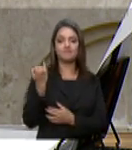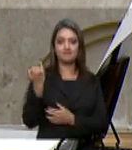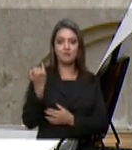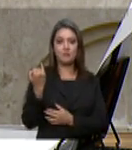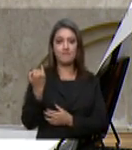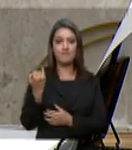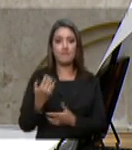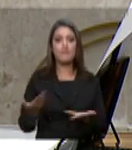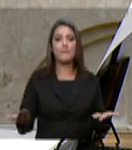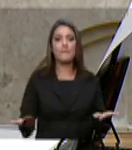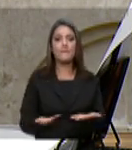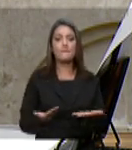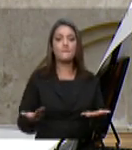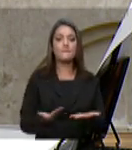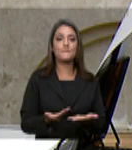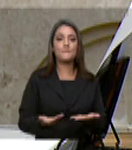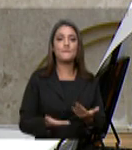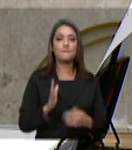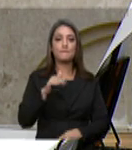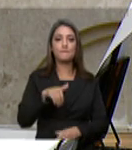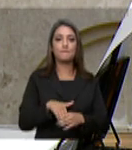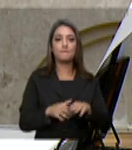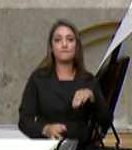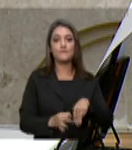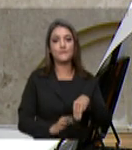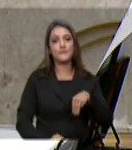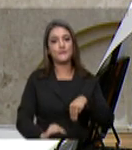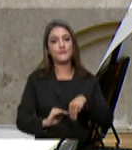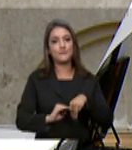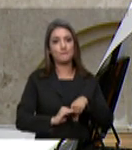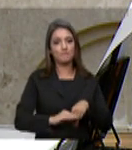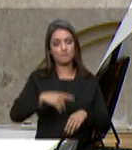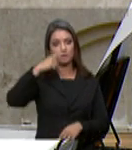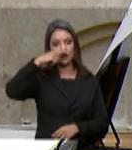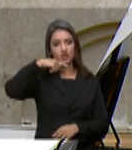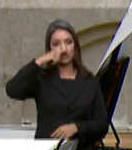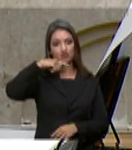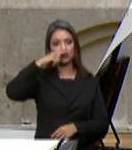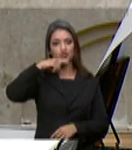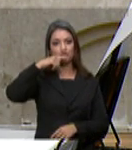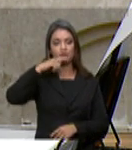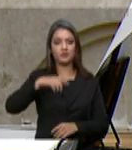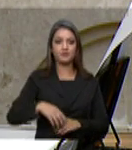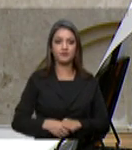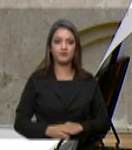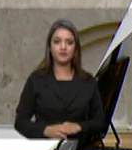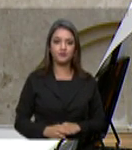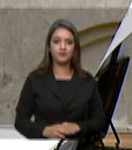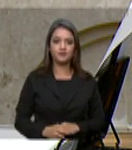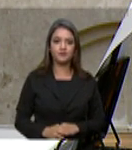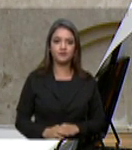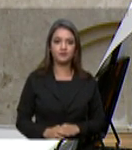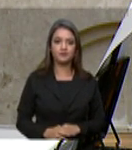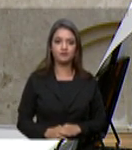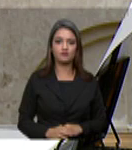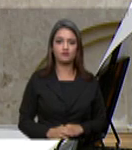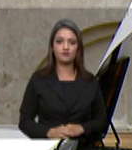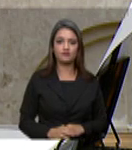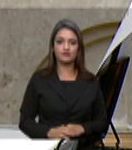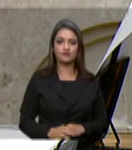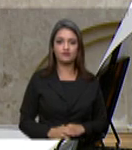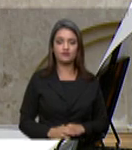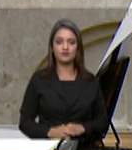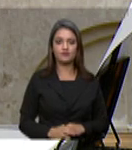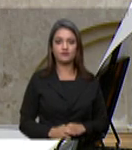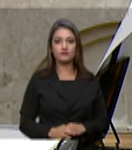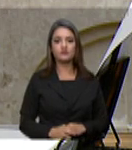evidenciaram e passa então a palavra aos tucanos no silêncio de uma Mendes para o voto